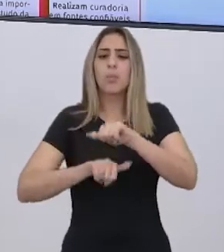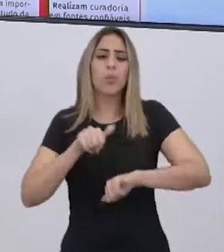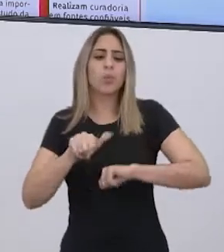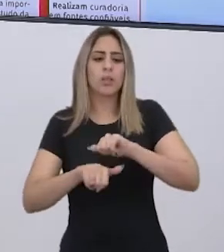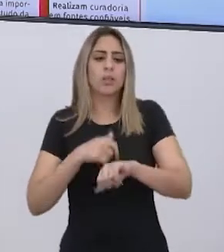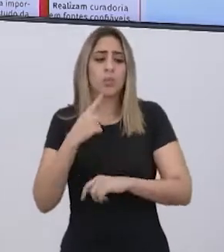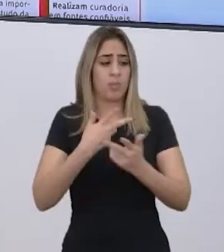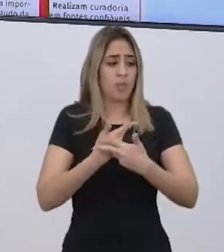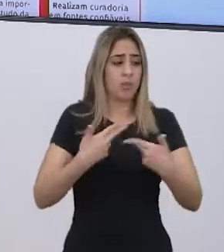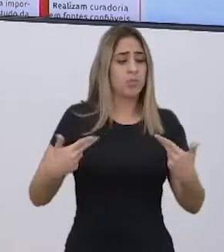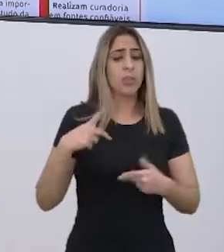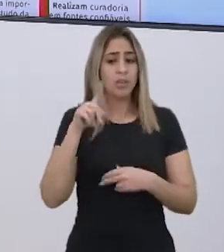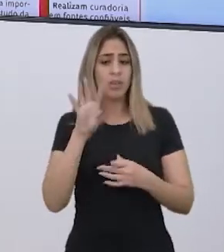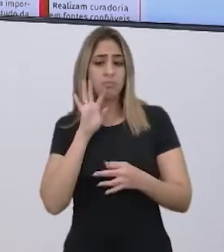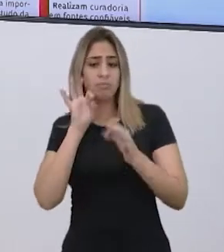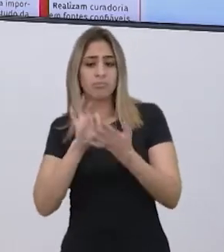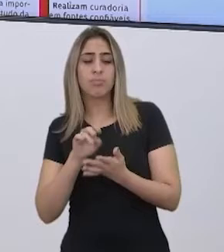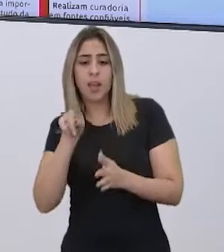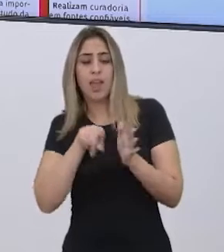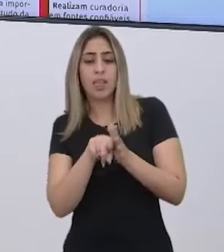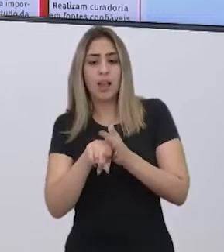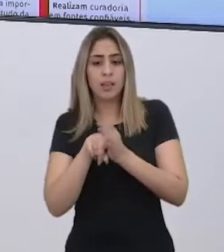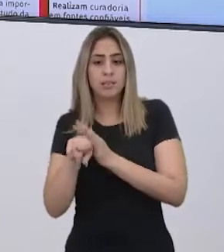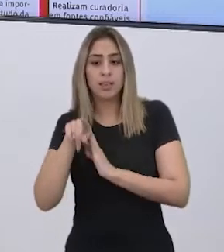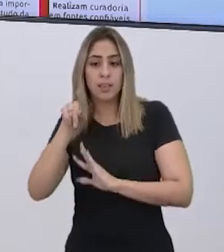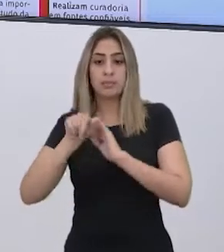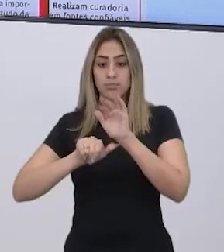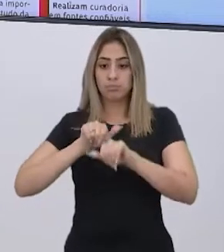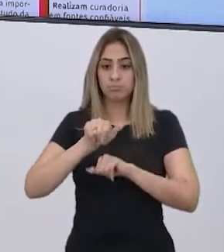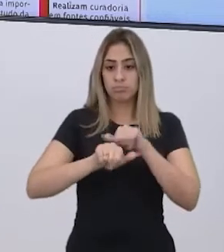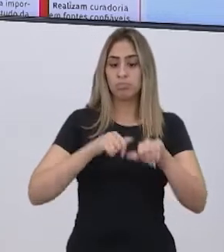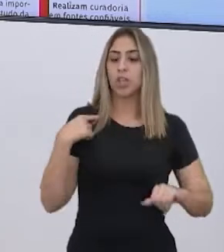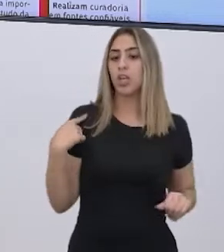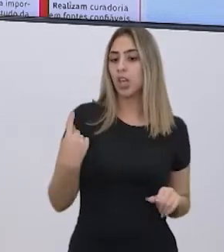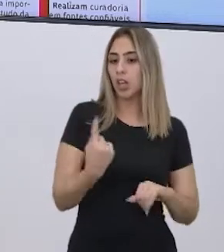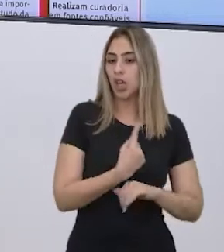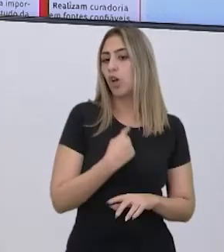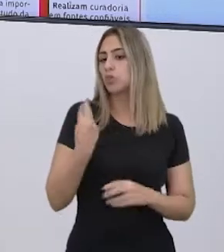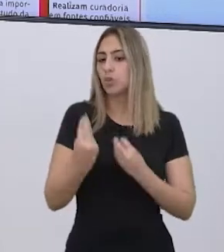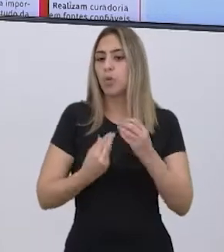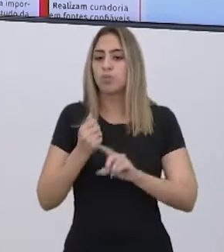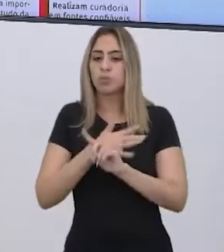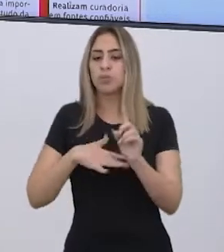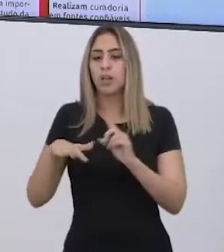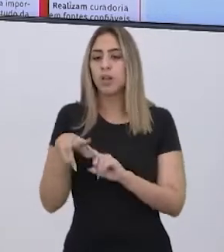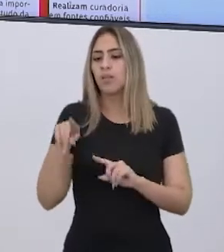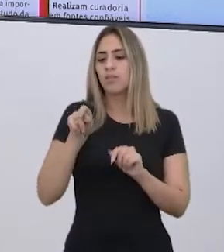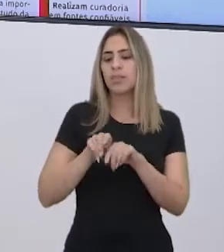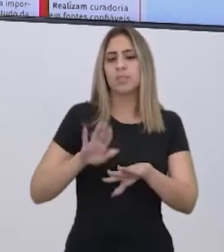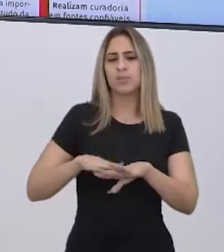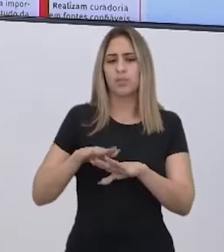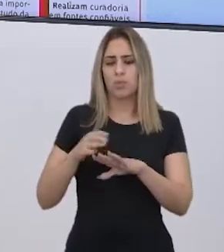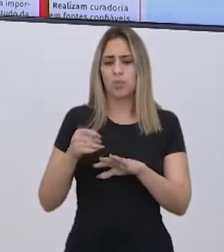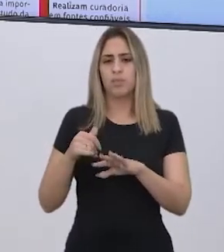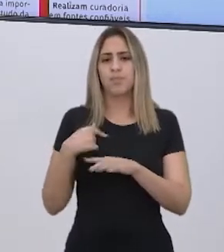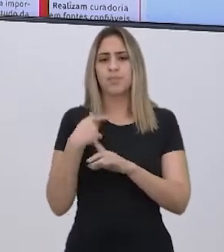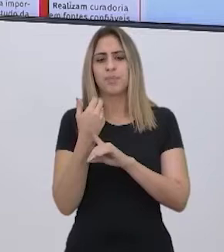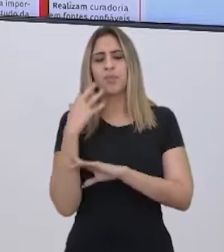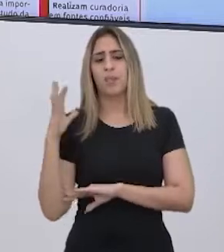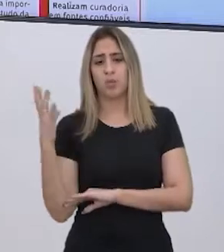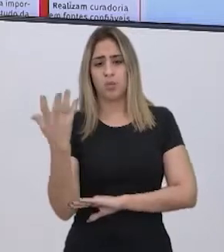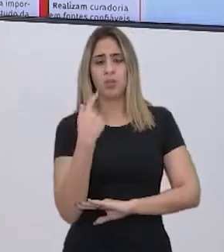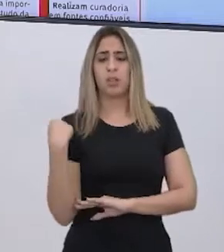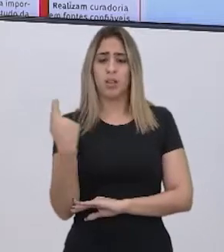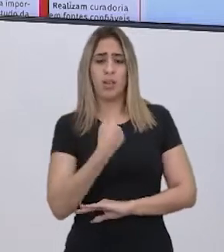E uma das coisas é justamente analisar essas mudanças que nós, enquanto sociedade, causamos na natureza. E por isso que eu tô